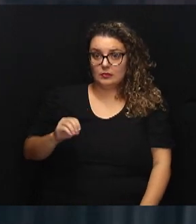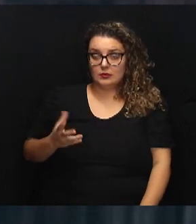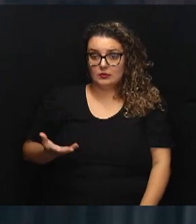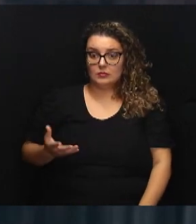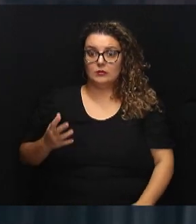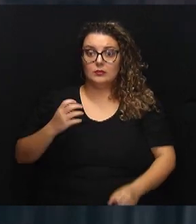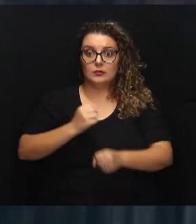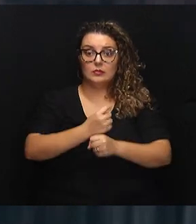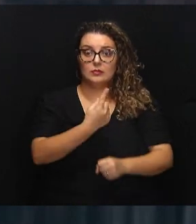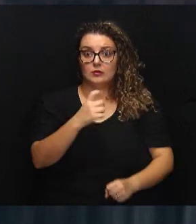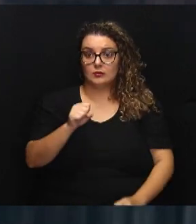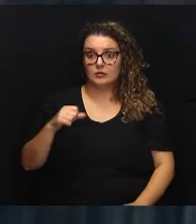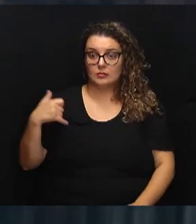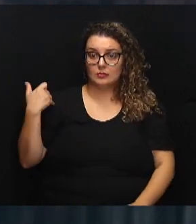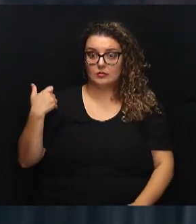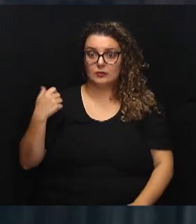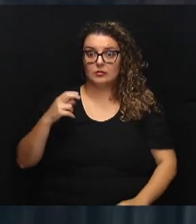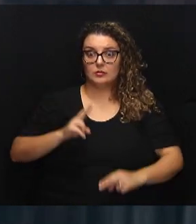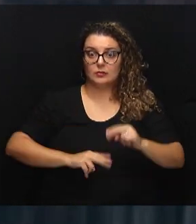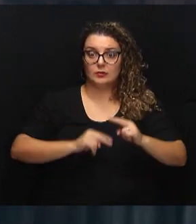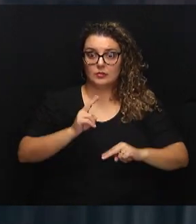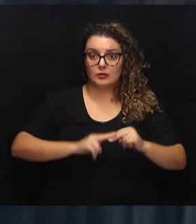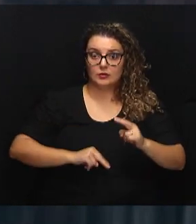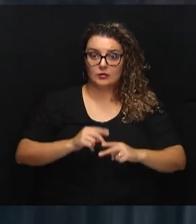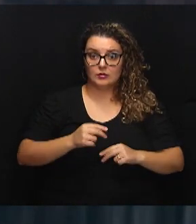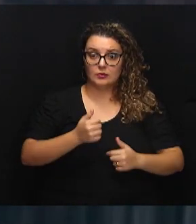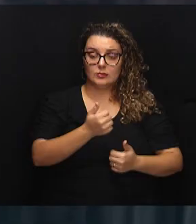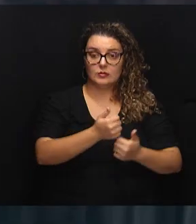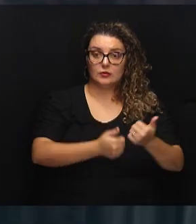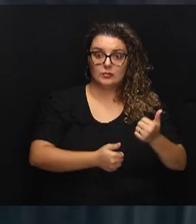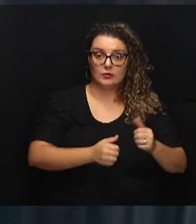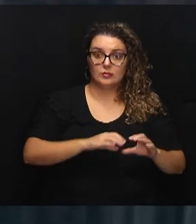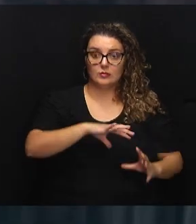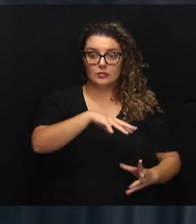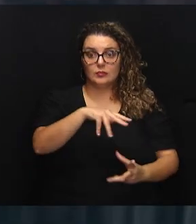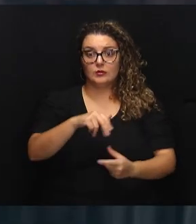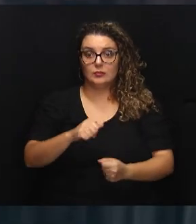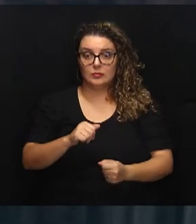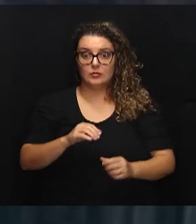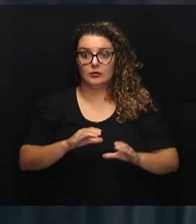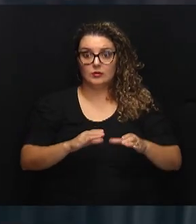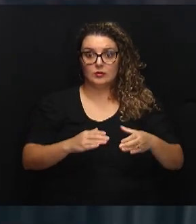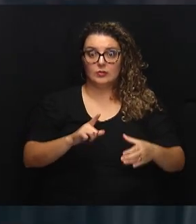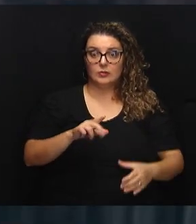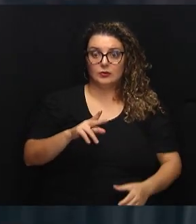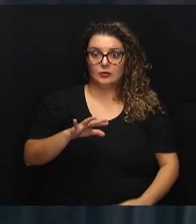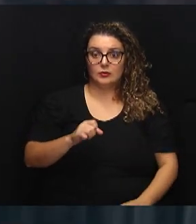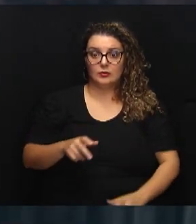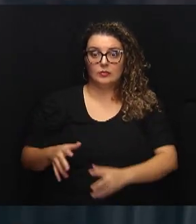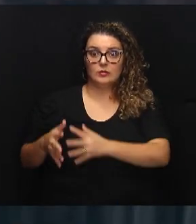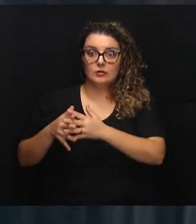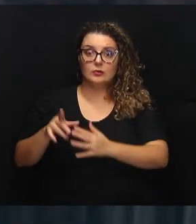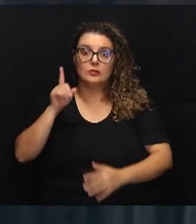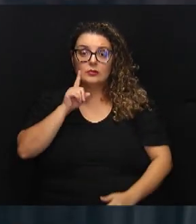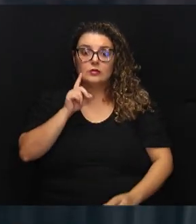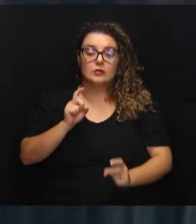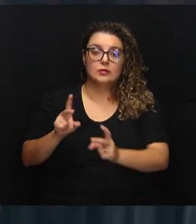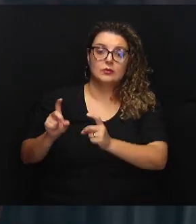completar 18 anos agora em junho, vai jogar o Mundial de Clubes nos Estados Unidos e já está vendido para o Chelsea.